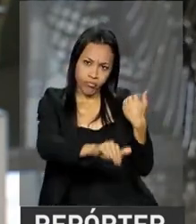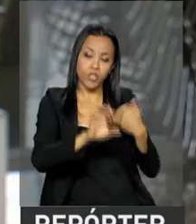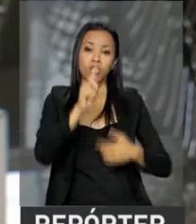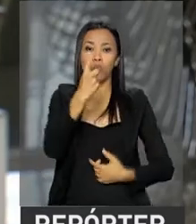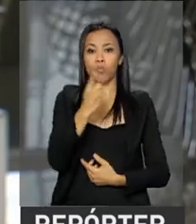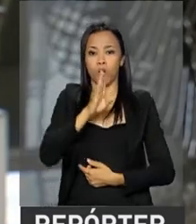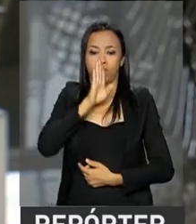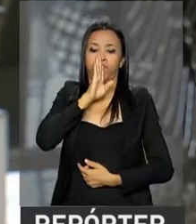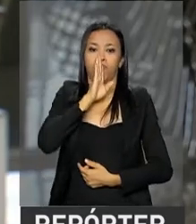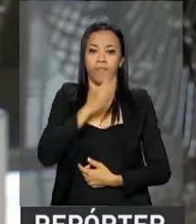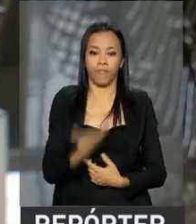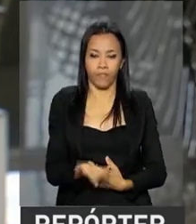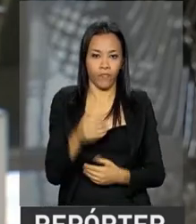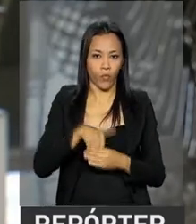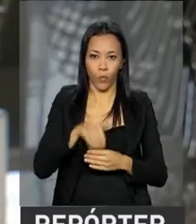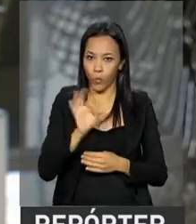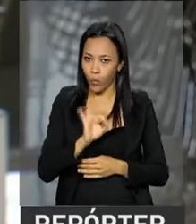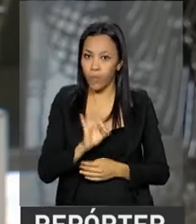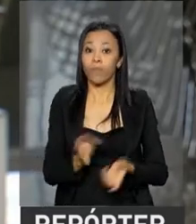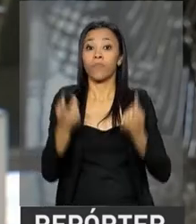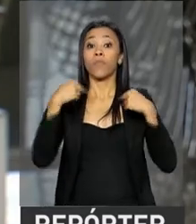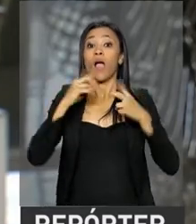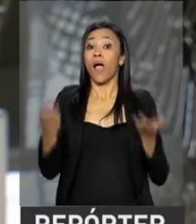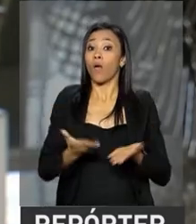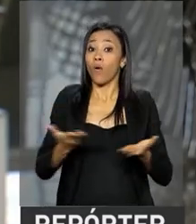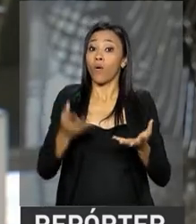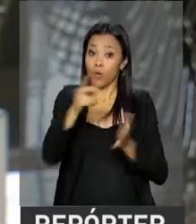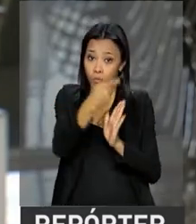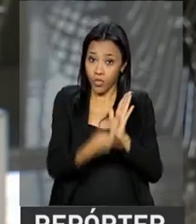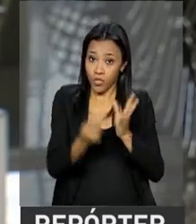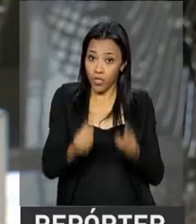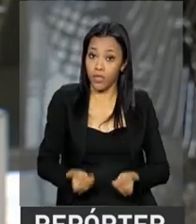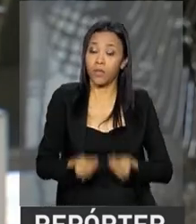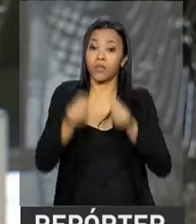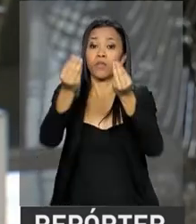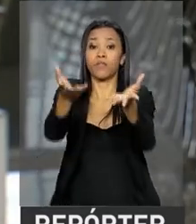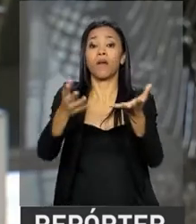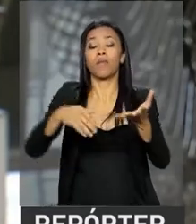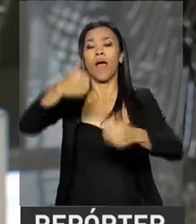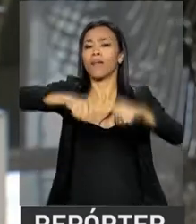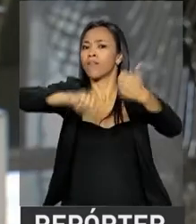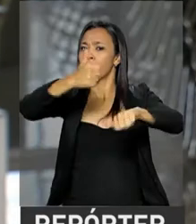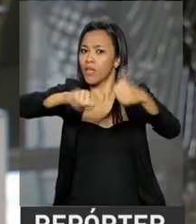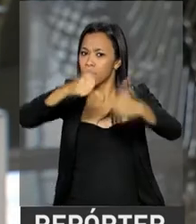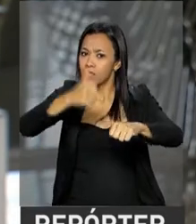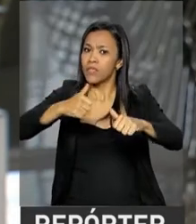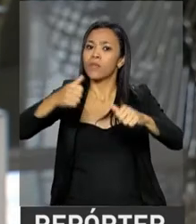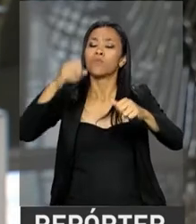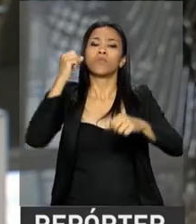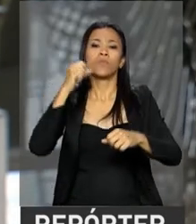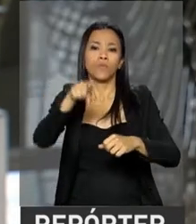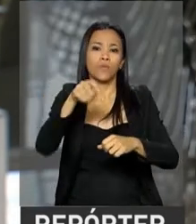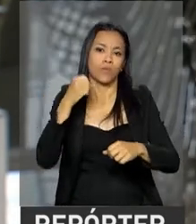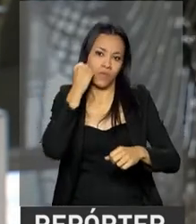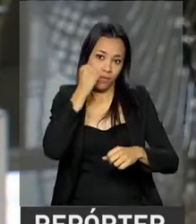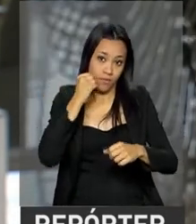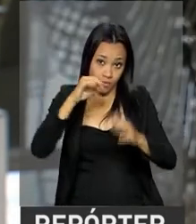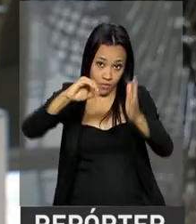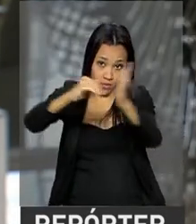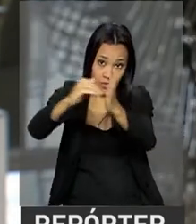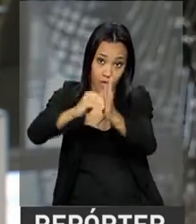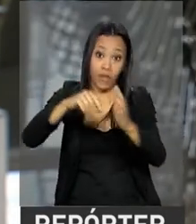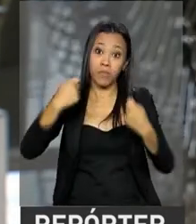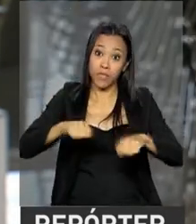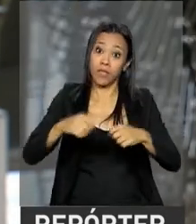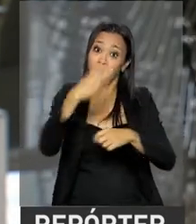abstenção. Agora, o projeto segue para análise do plenário do Senado na próxima semana, onde deve ter pelo menos 41 votos para